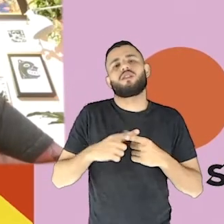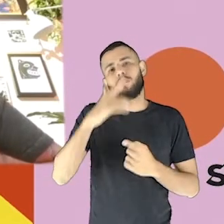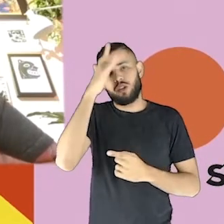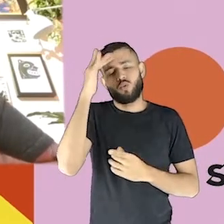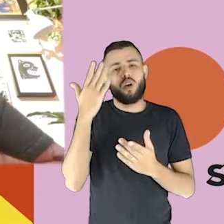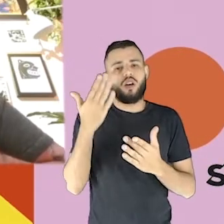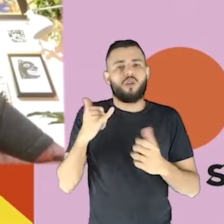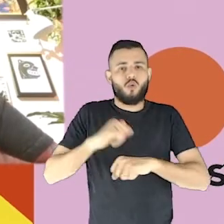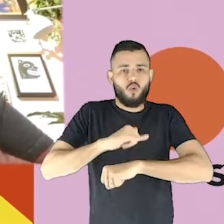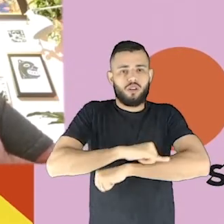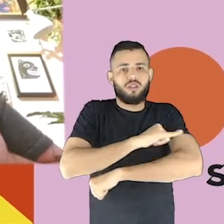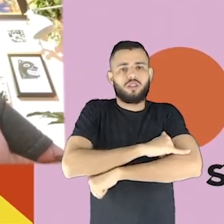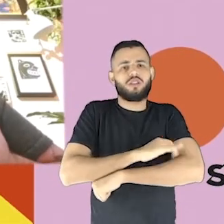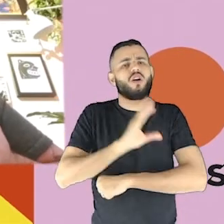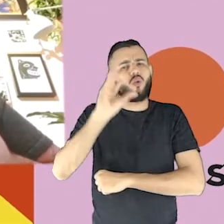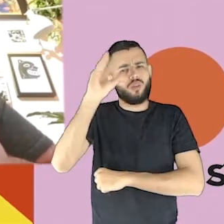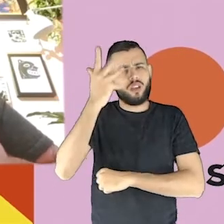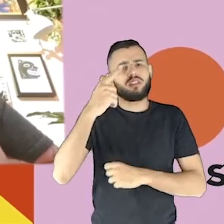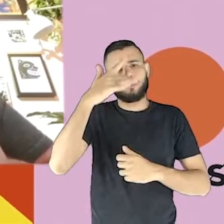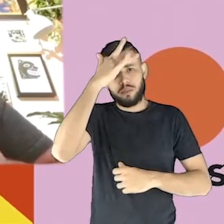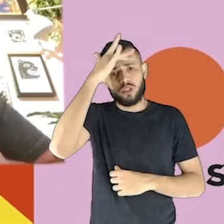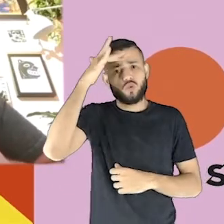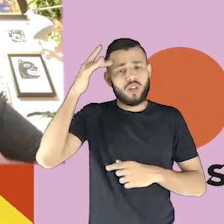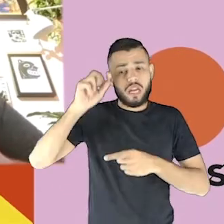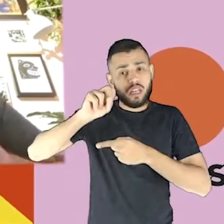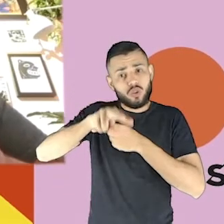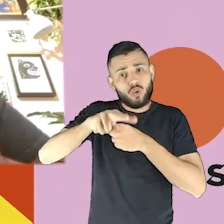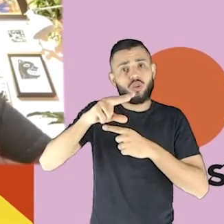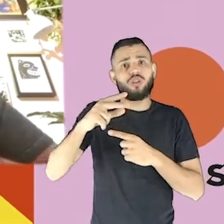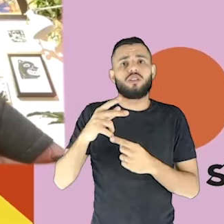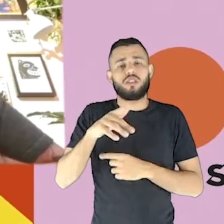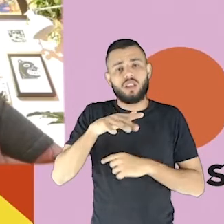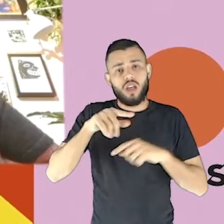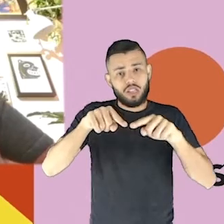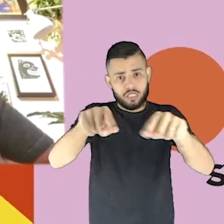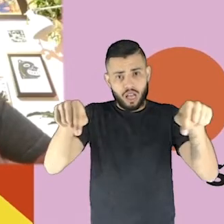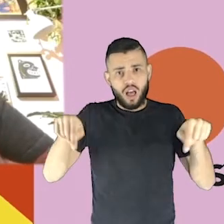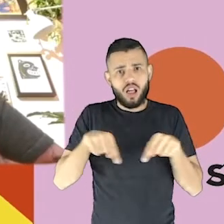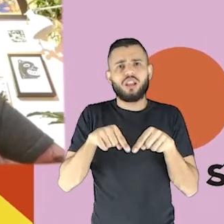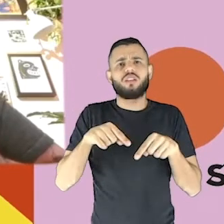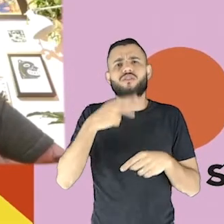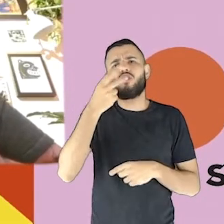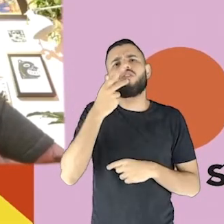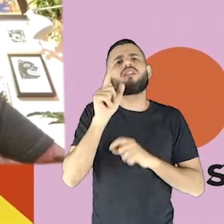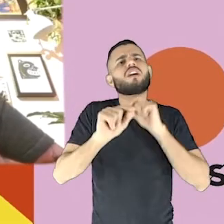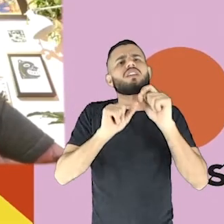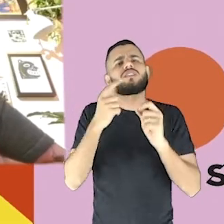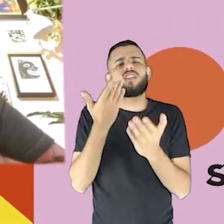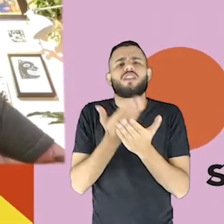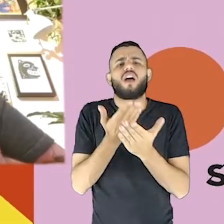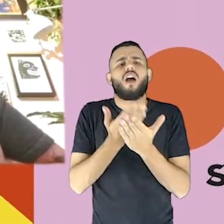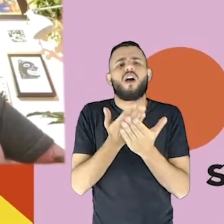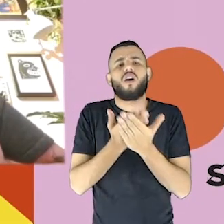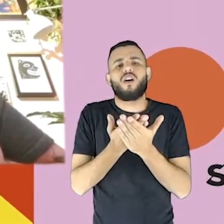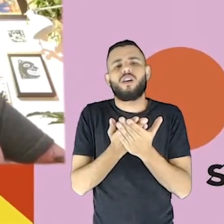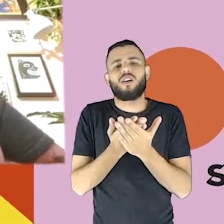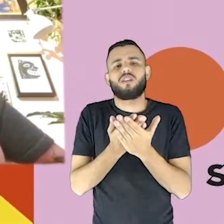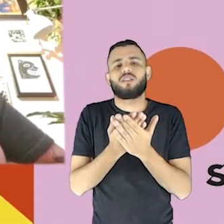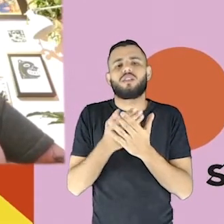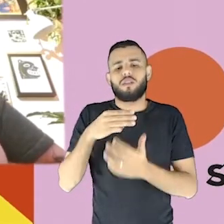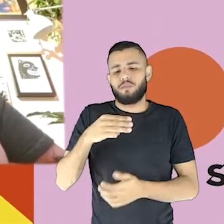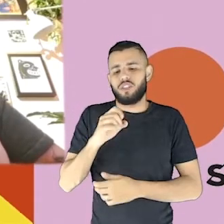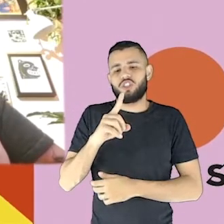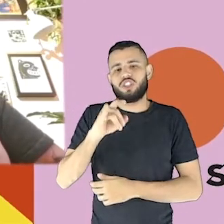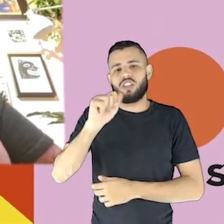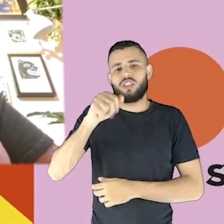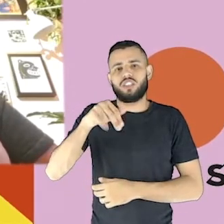gorda. Aliás, é o que mais acontece. Teve gente que entrou na minha sala, na escola, e eu, quem é que vai dar aula aqui? Ou uma vez, quando eu fui dar aula no Mídia